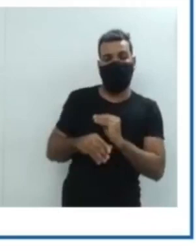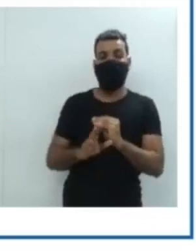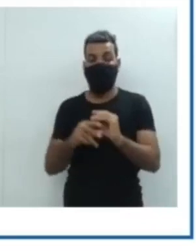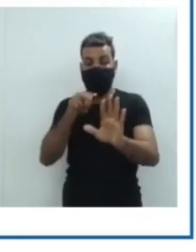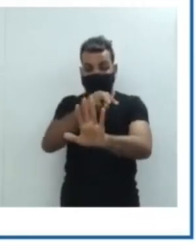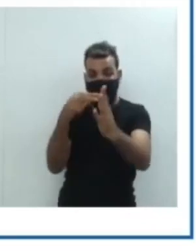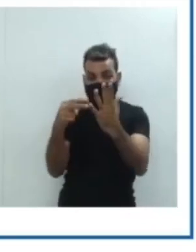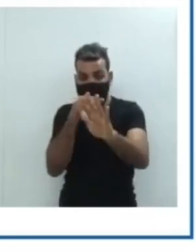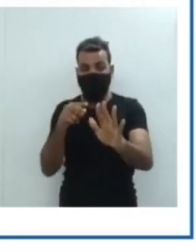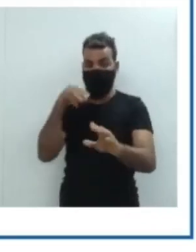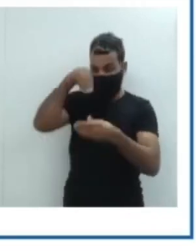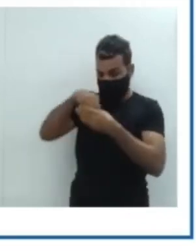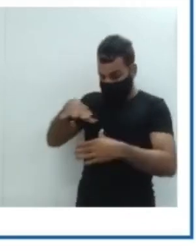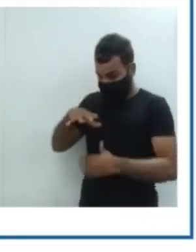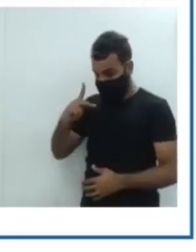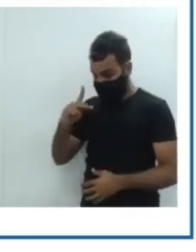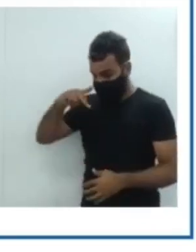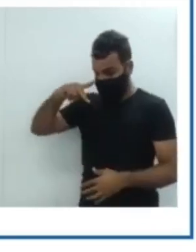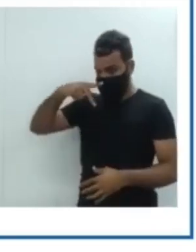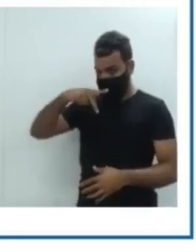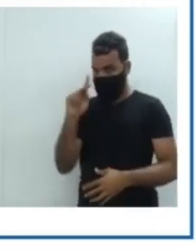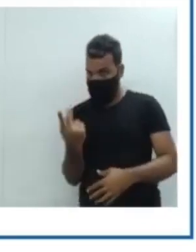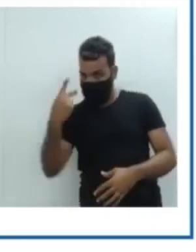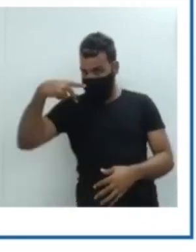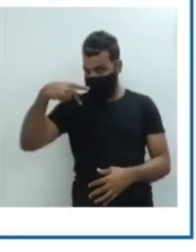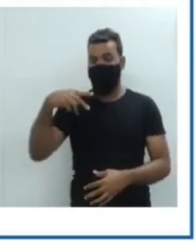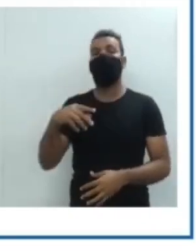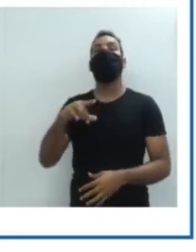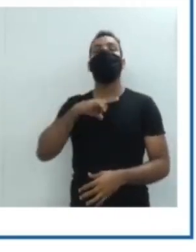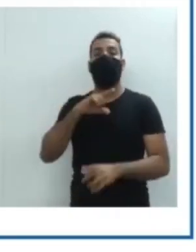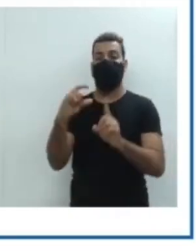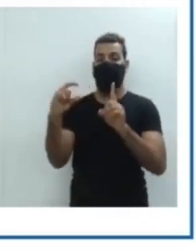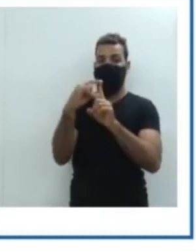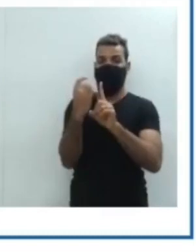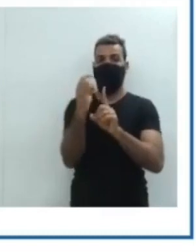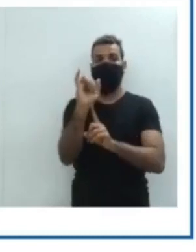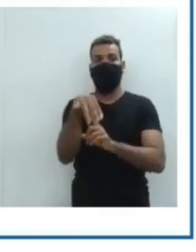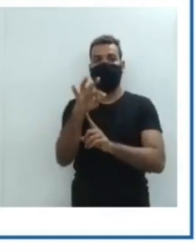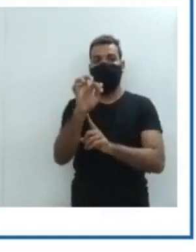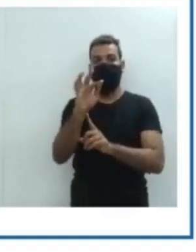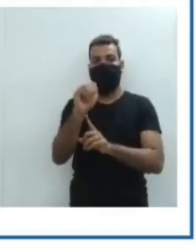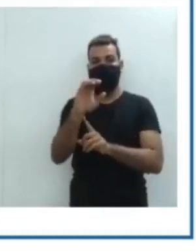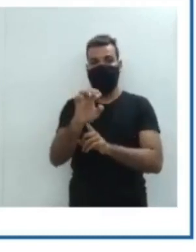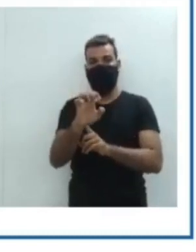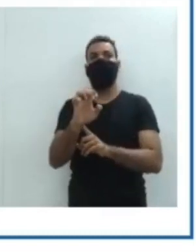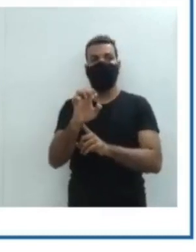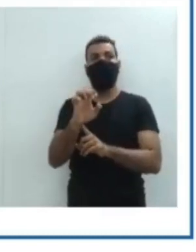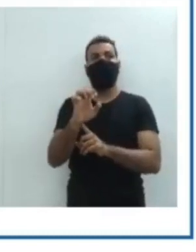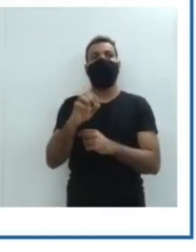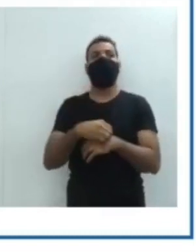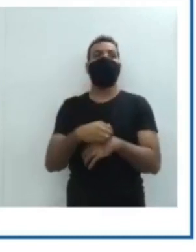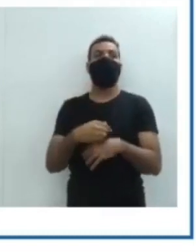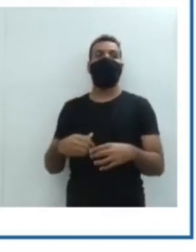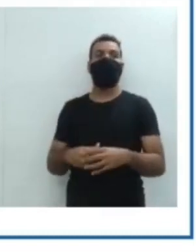ela nem pega HP é declarada através da palavra chave interface e o nome da